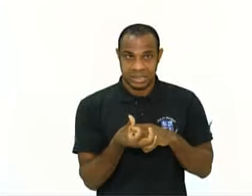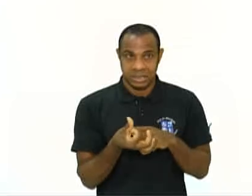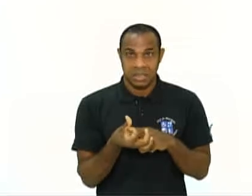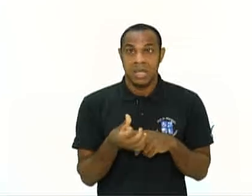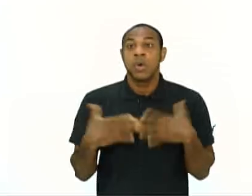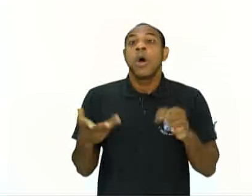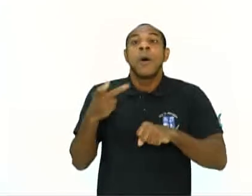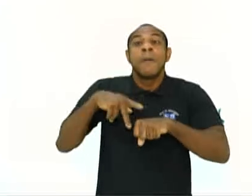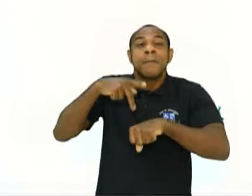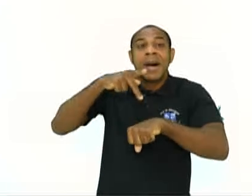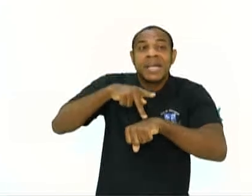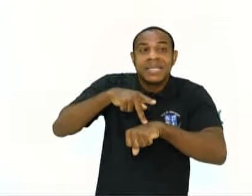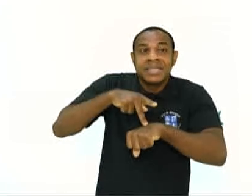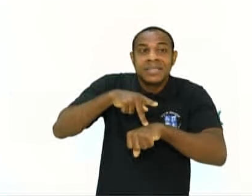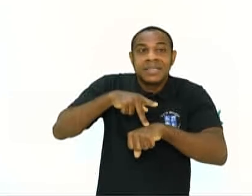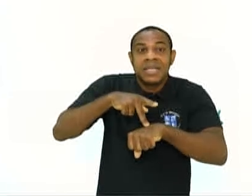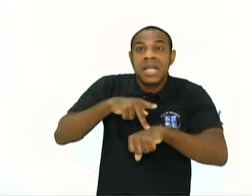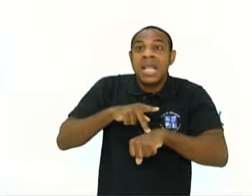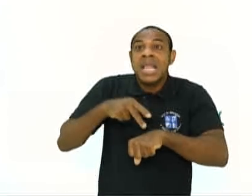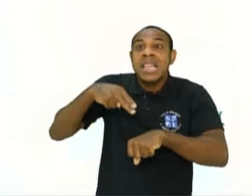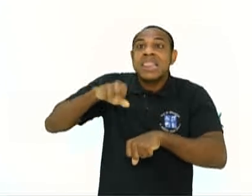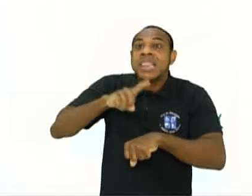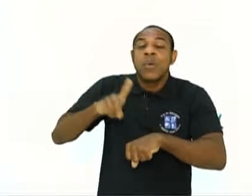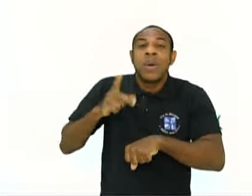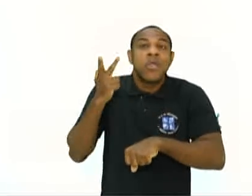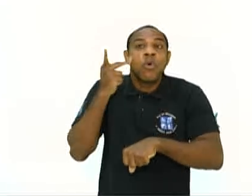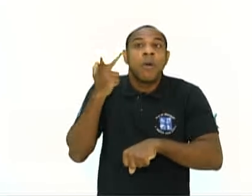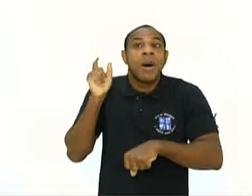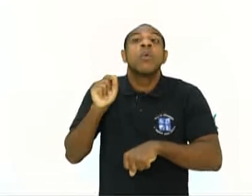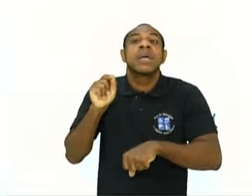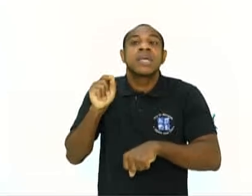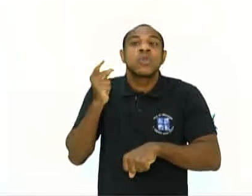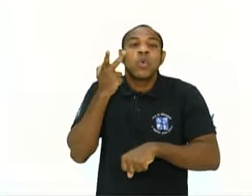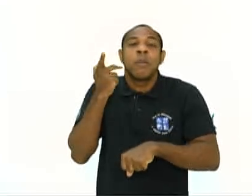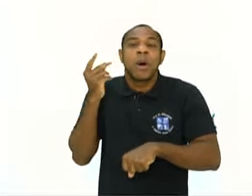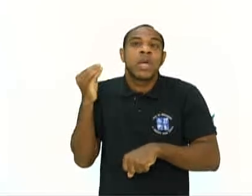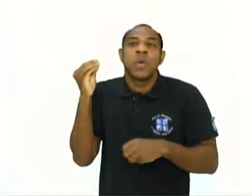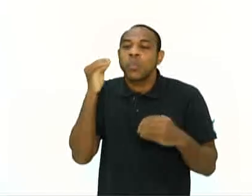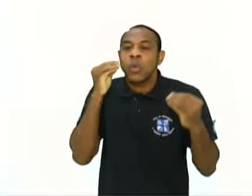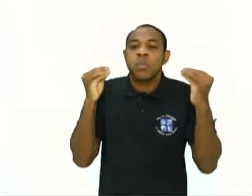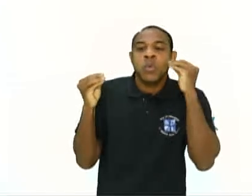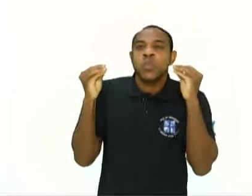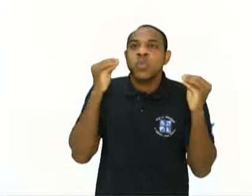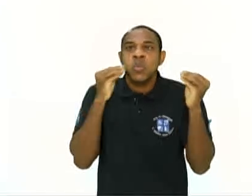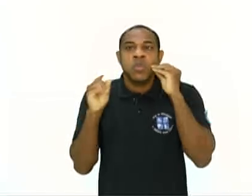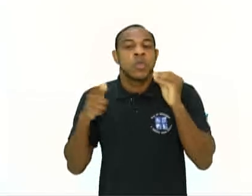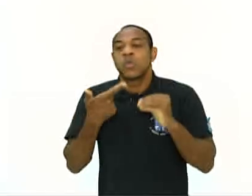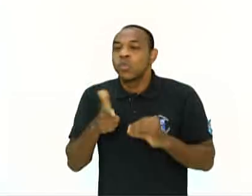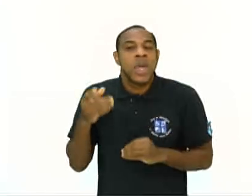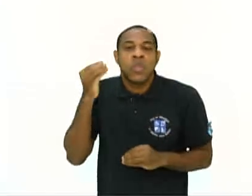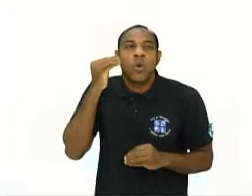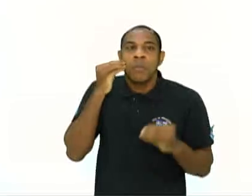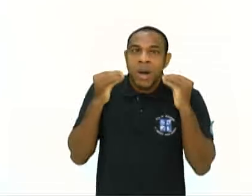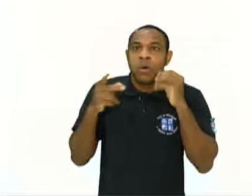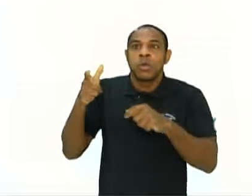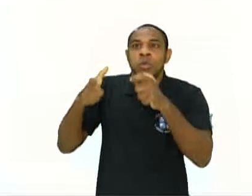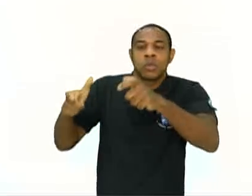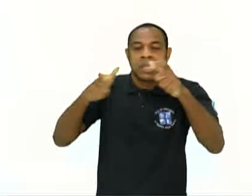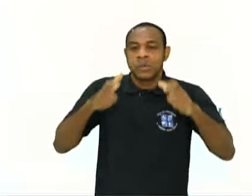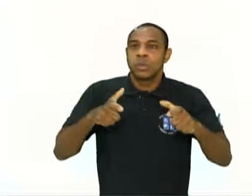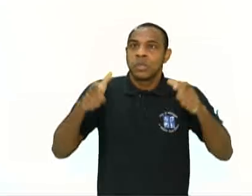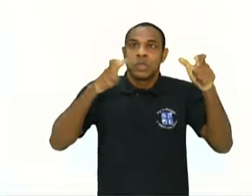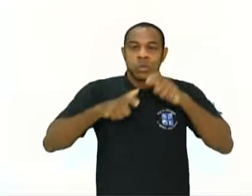que países não é comum o beijo da pessoa, né, um beijo em lugares